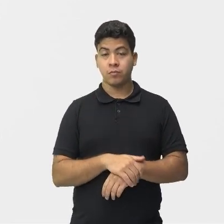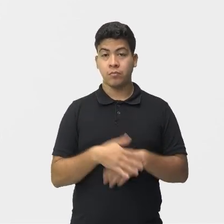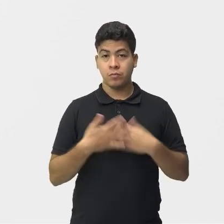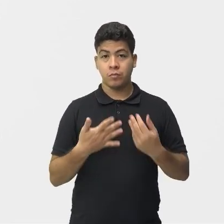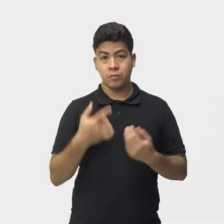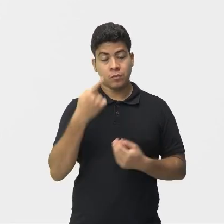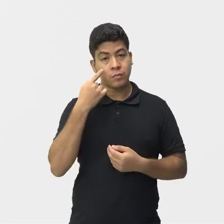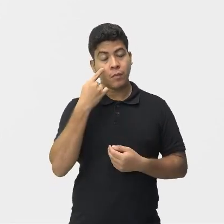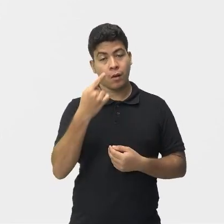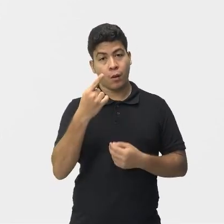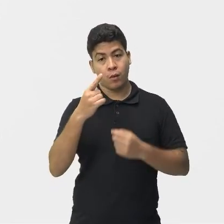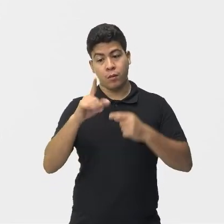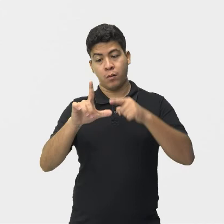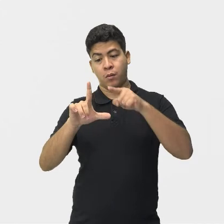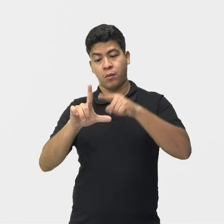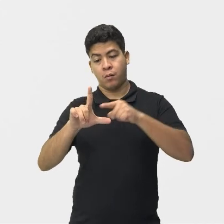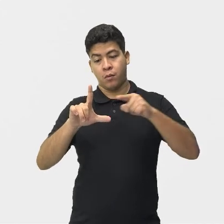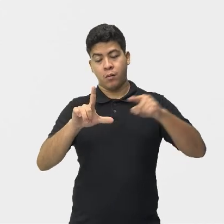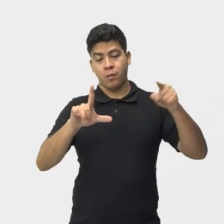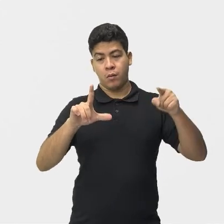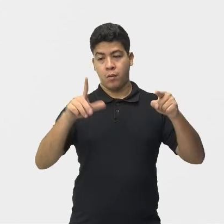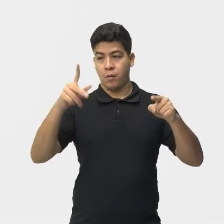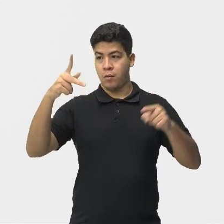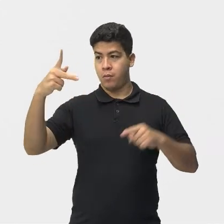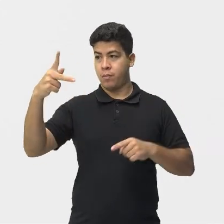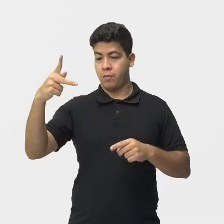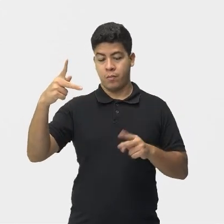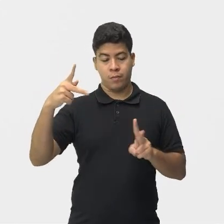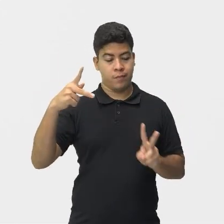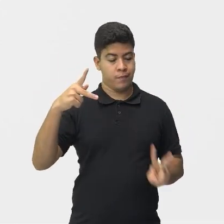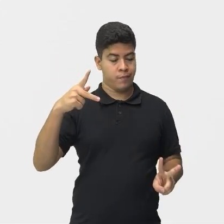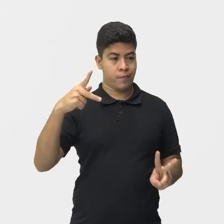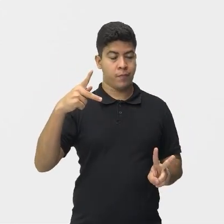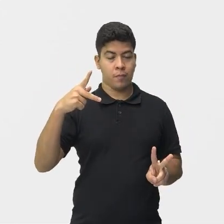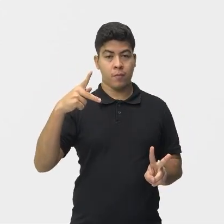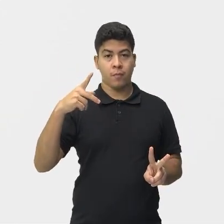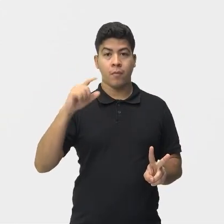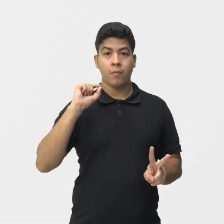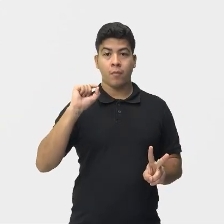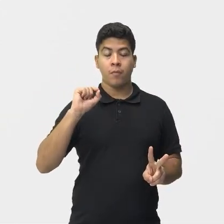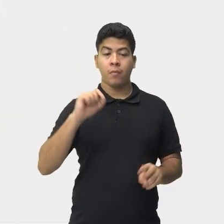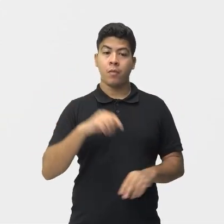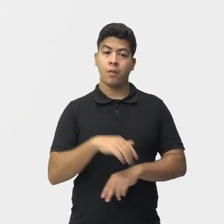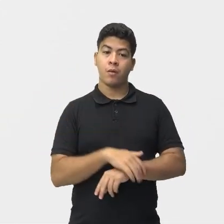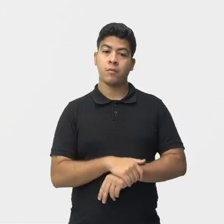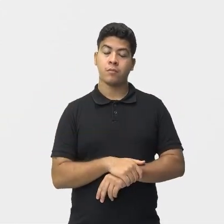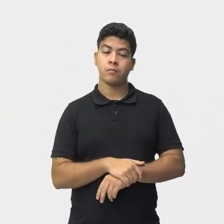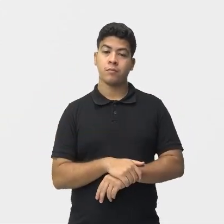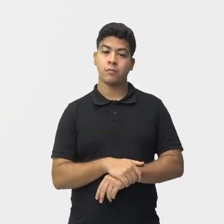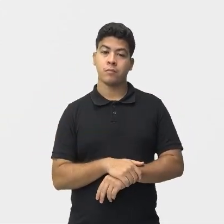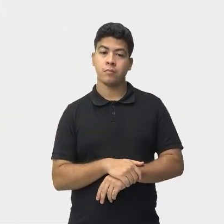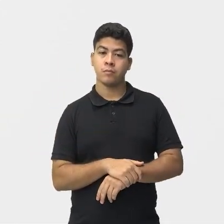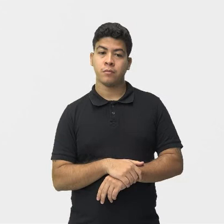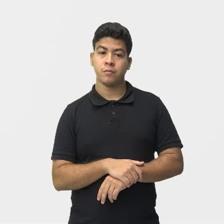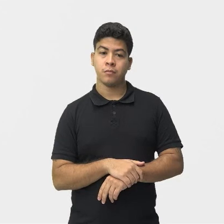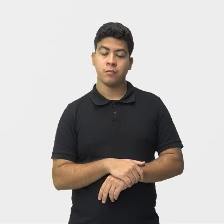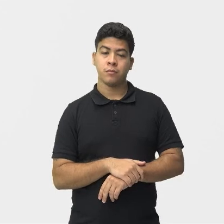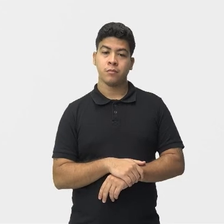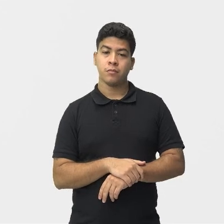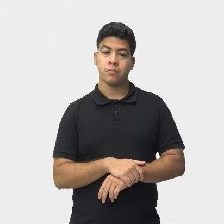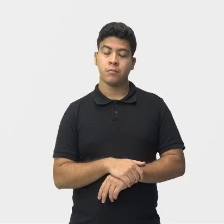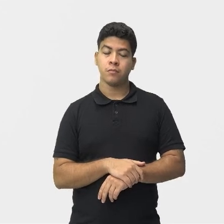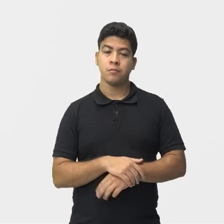Então, como é um gráfico PV, certo? Vamos ver aqui na próxima cartela, então. Como é um gráfico